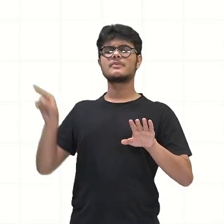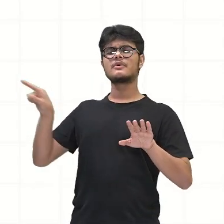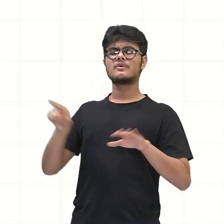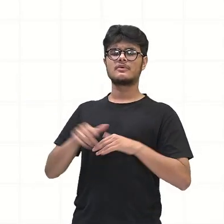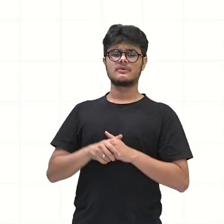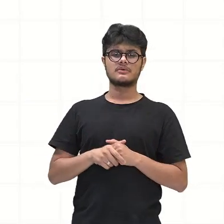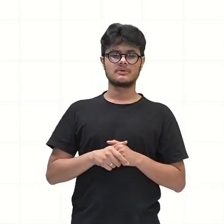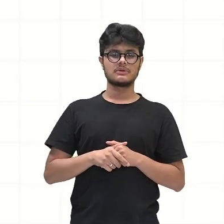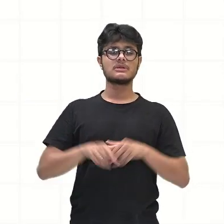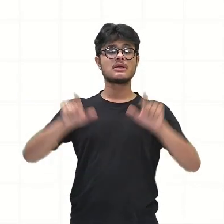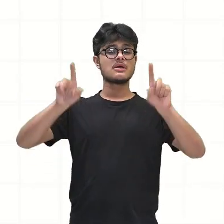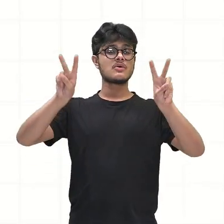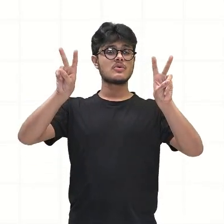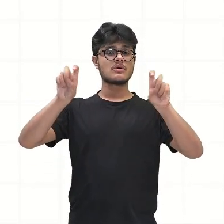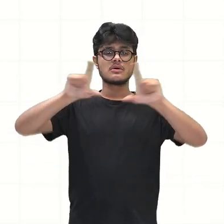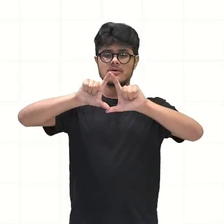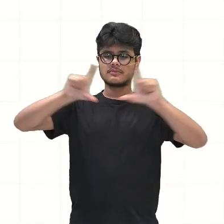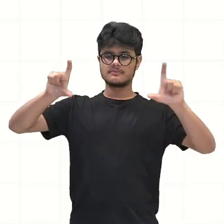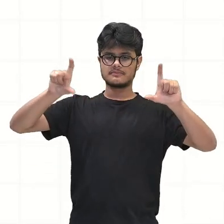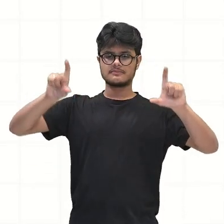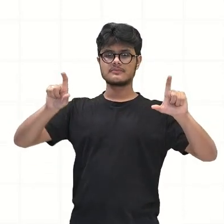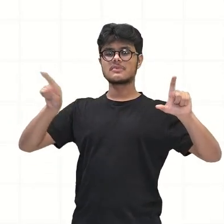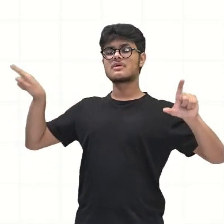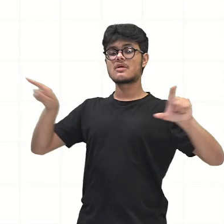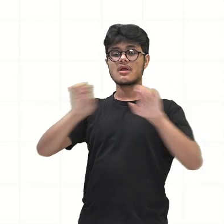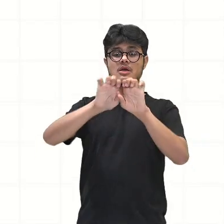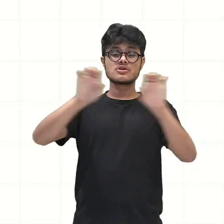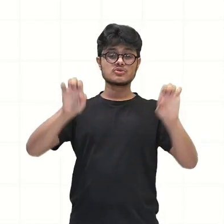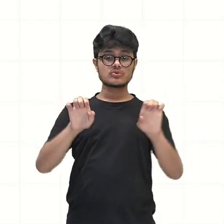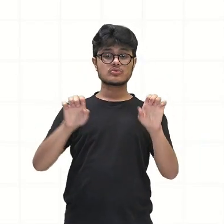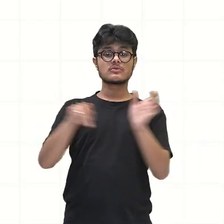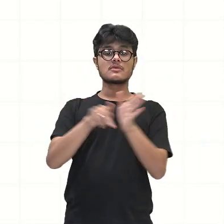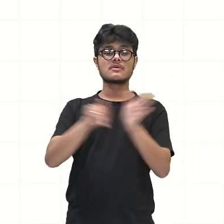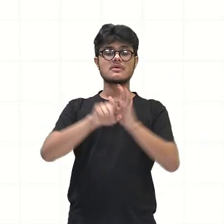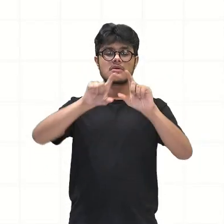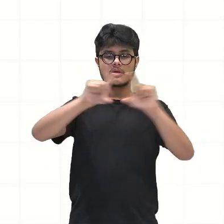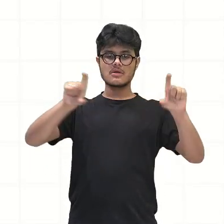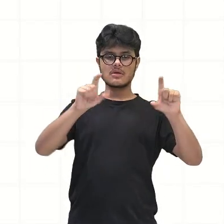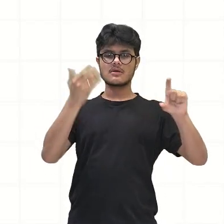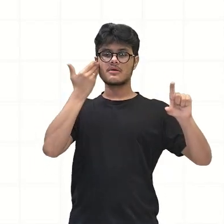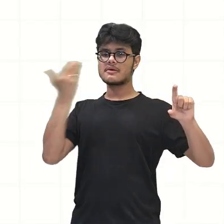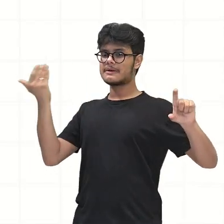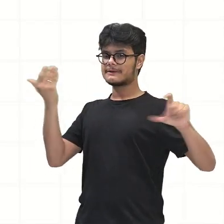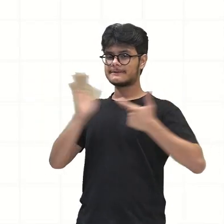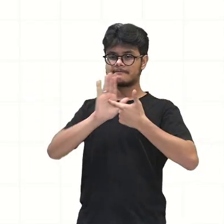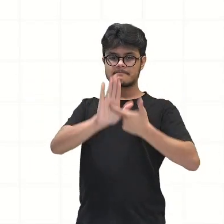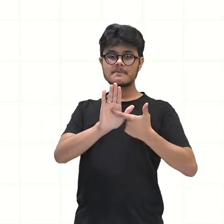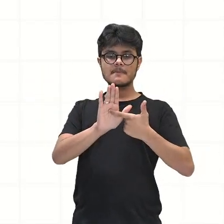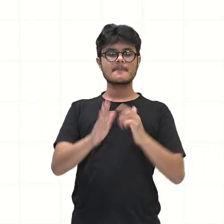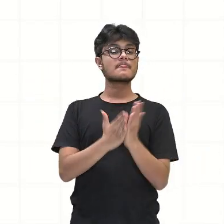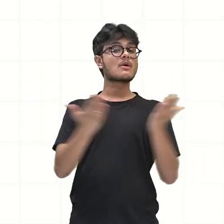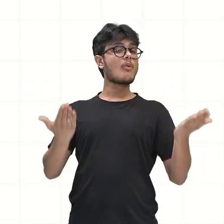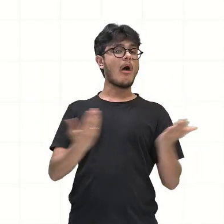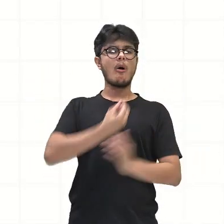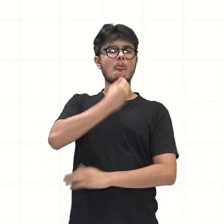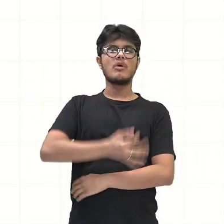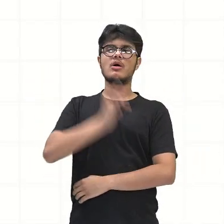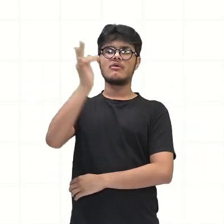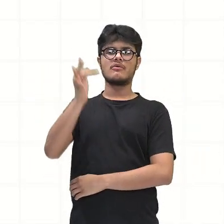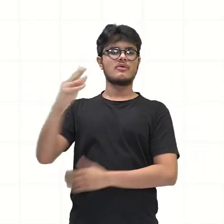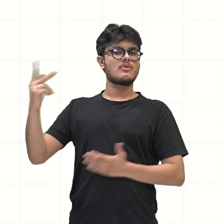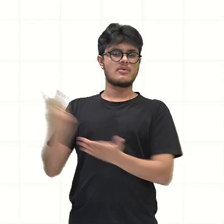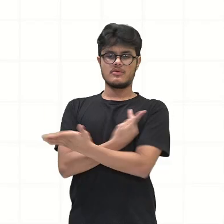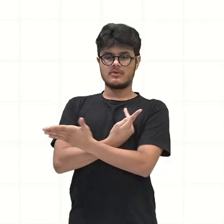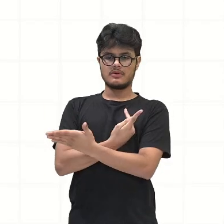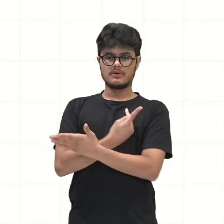está a fórmula, como mostrei para vocês. Vai ser a probabilidade de um evento acontecer, aqui está a